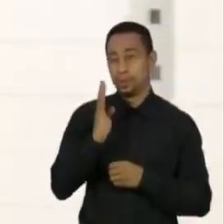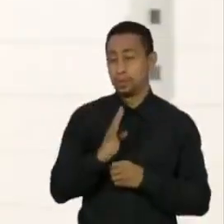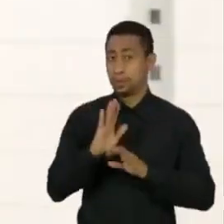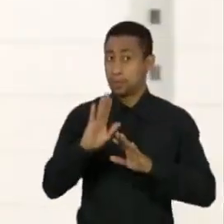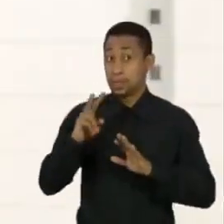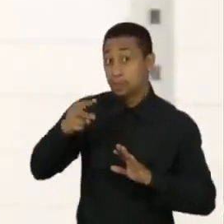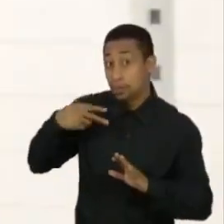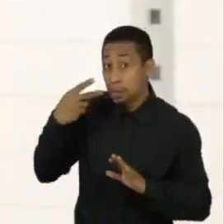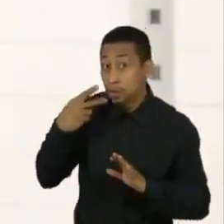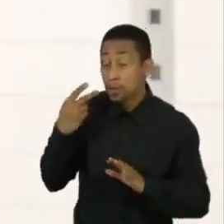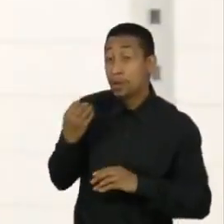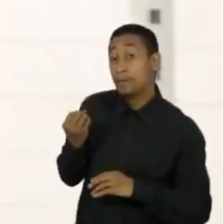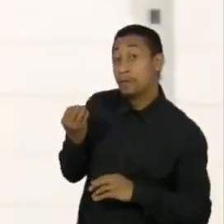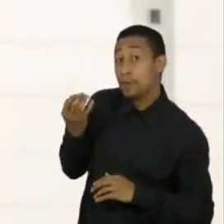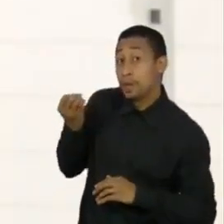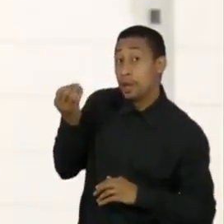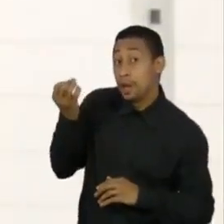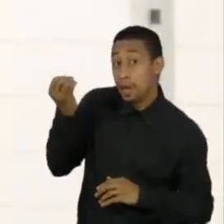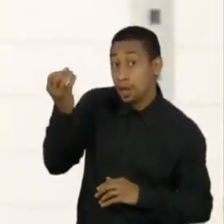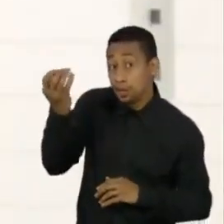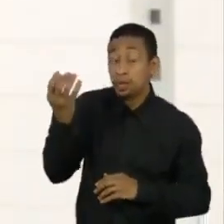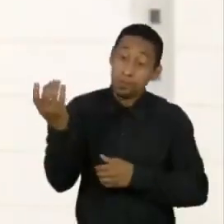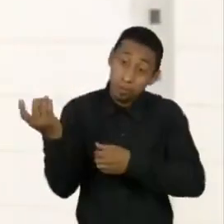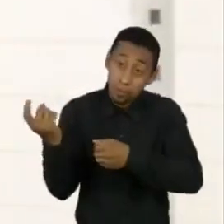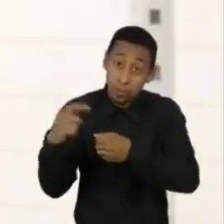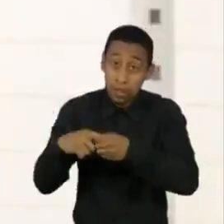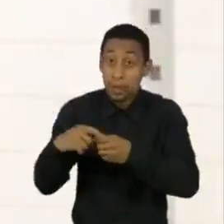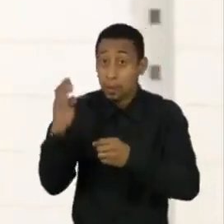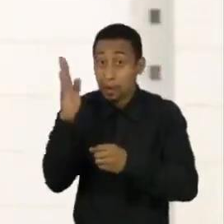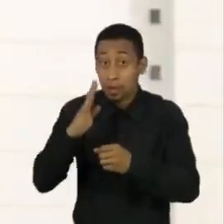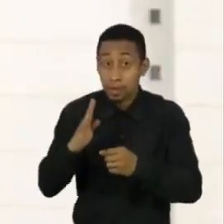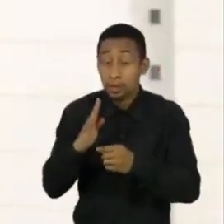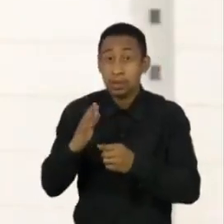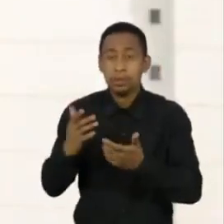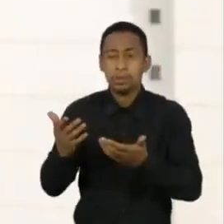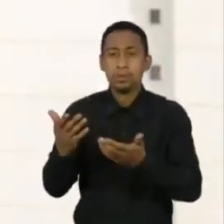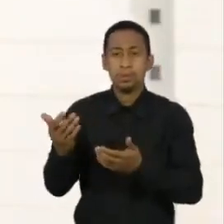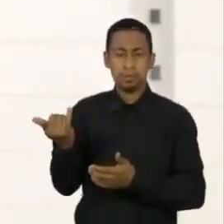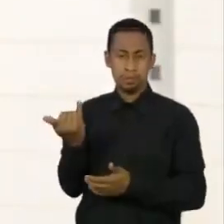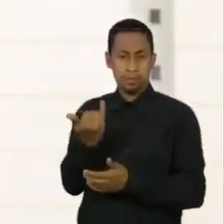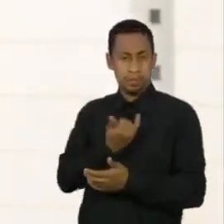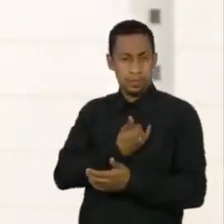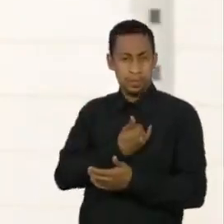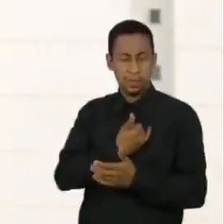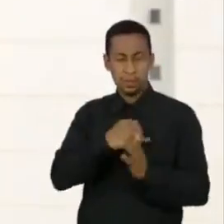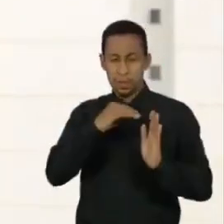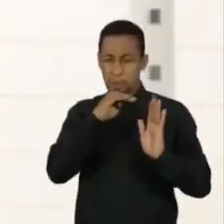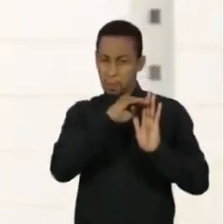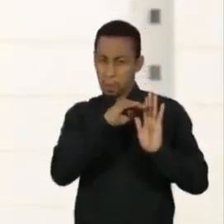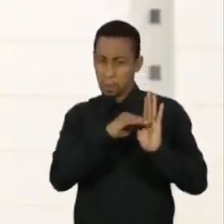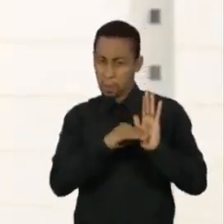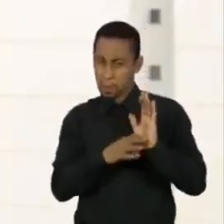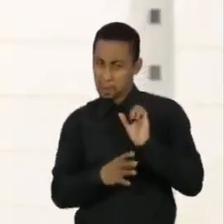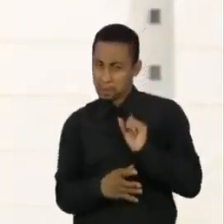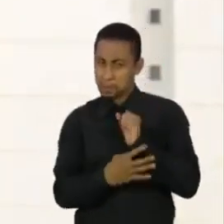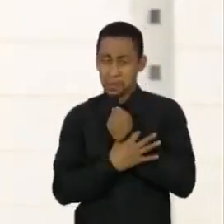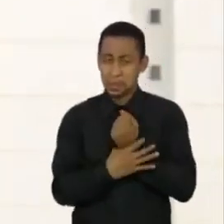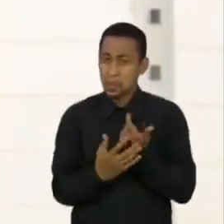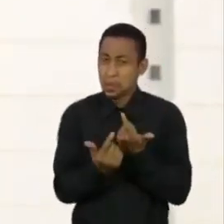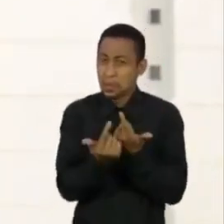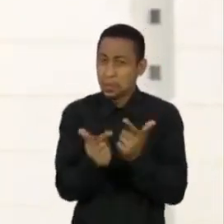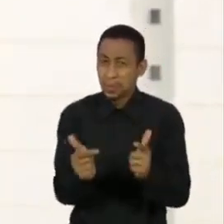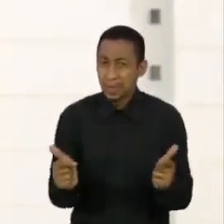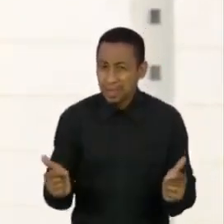a vereadora viajava retornando ao Brasil, recebeu a notícia de que as medidas de proteção não estariam